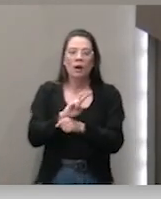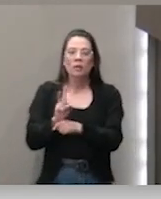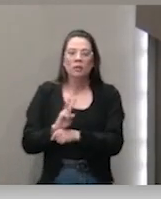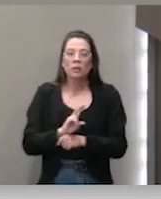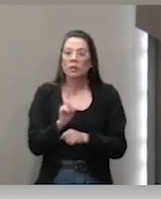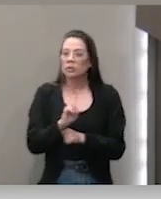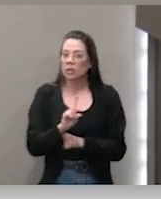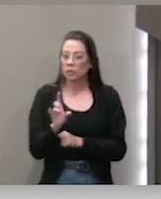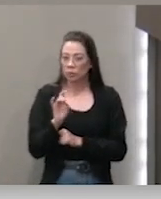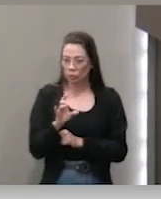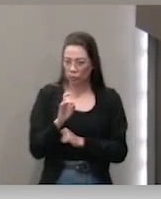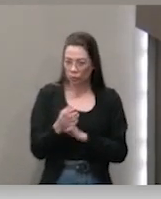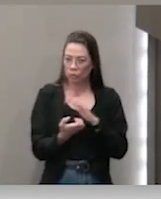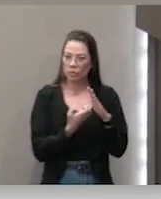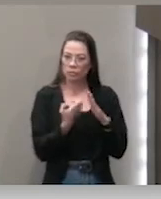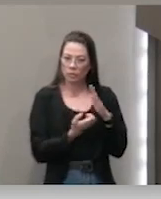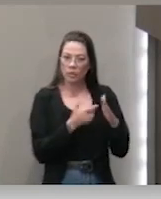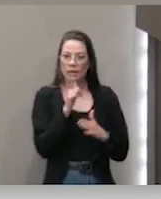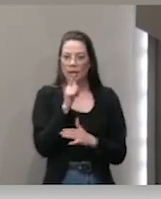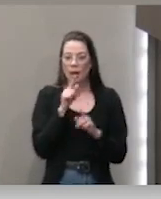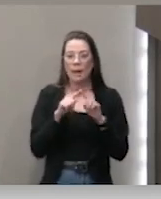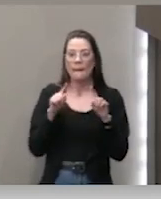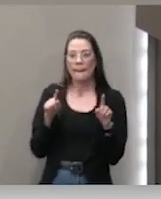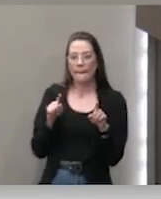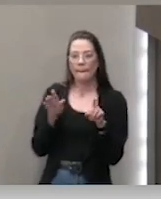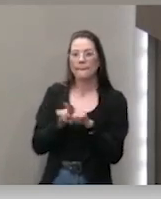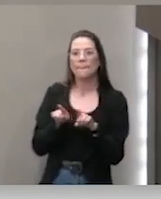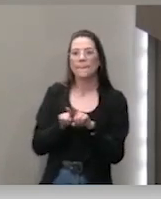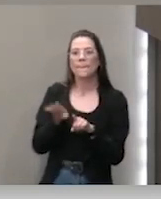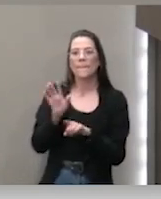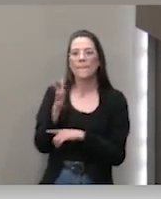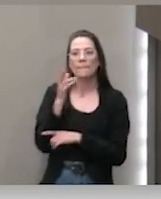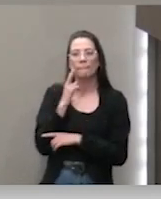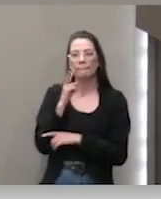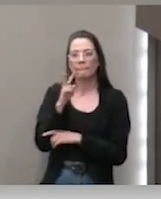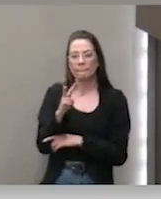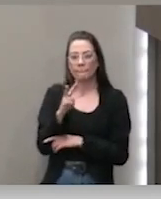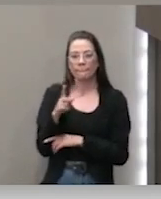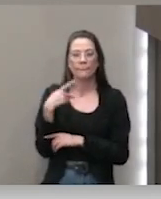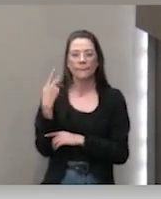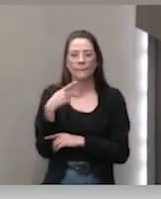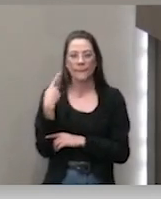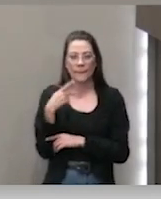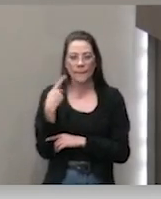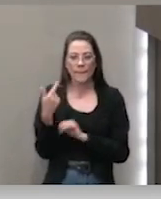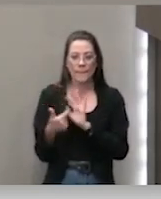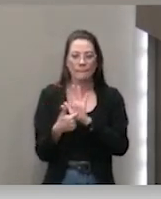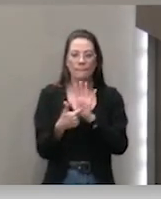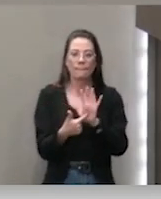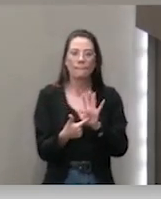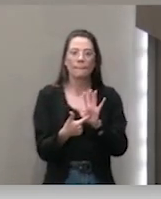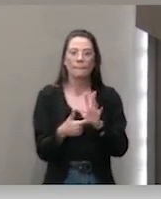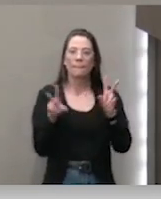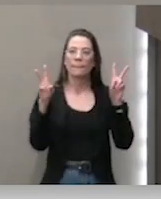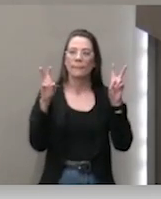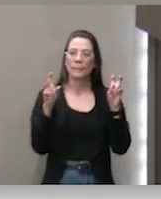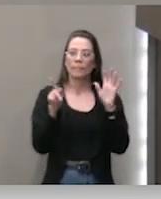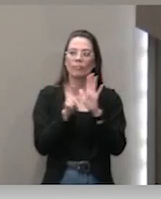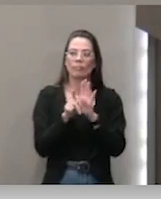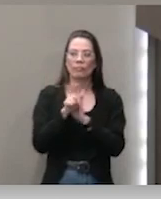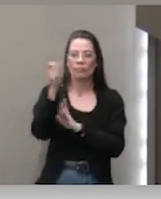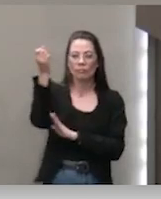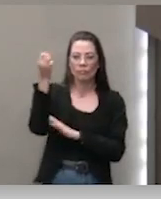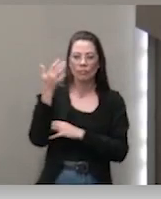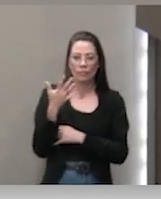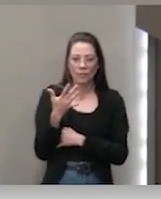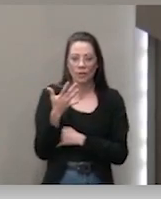da empresa do fornecimento de água, mas como nós vimos hoje que o vereador Tchequinho trouxe para cá, a questão da luz